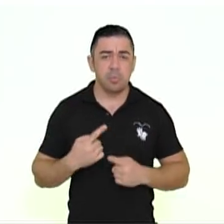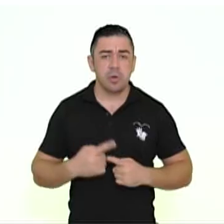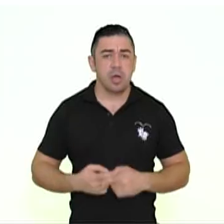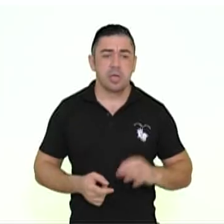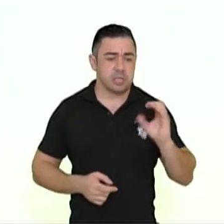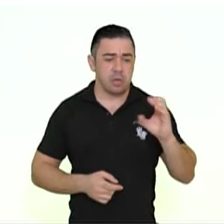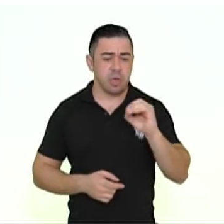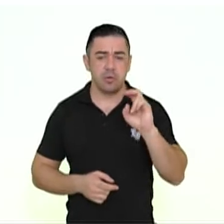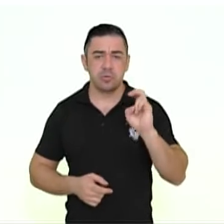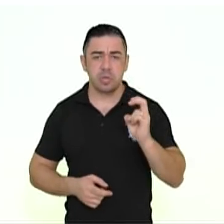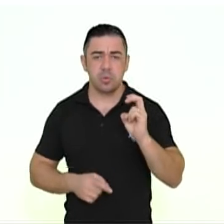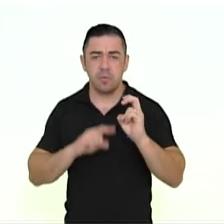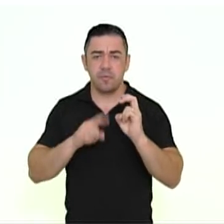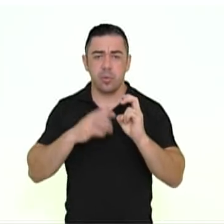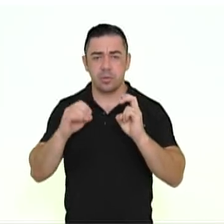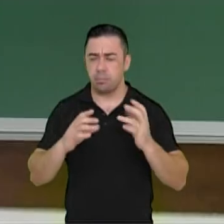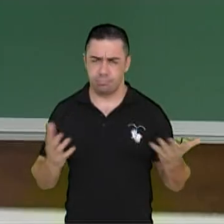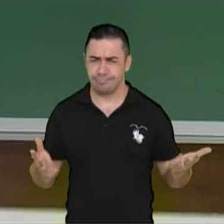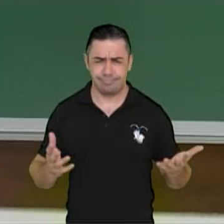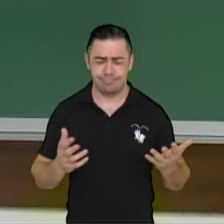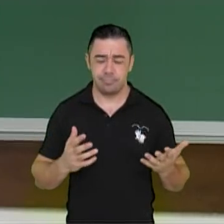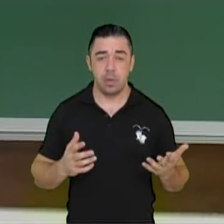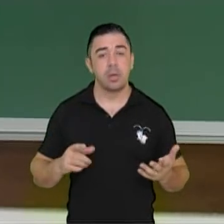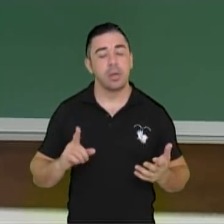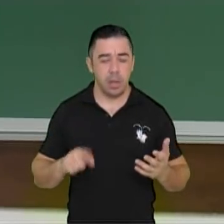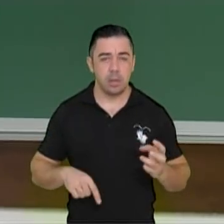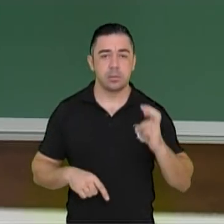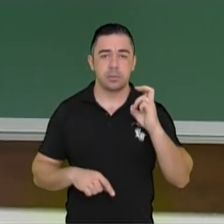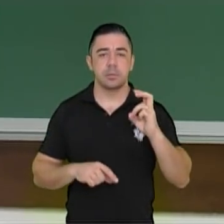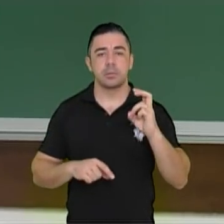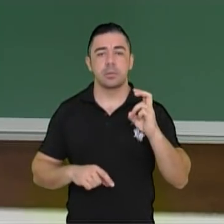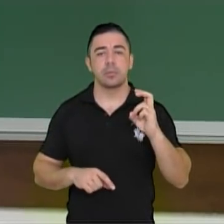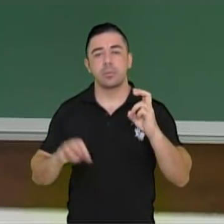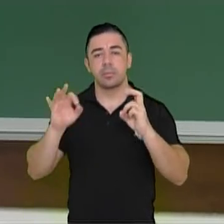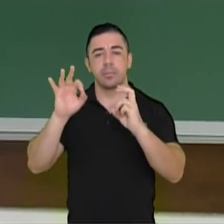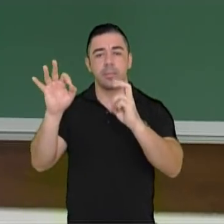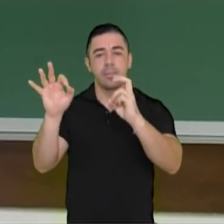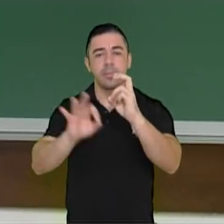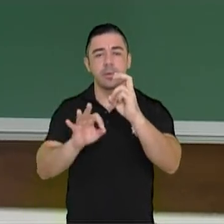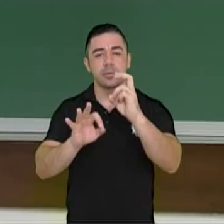fala 005,0. Então, cortando isso, fica quanto?